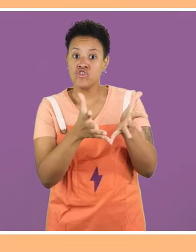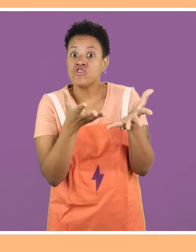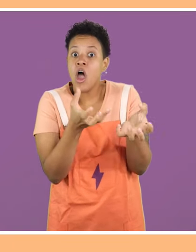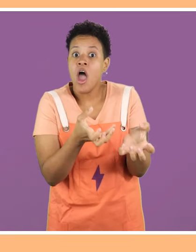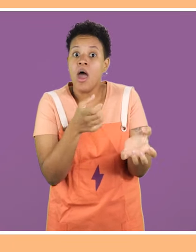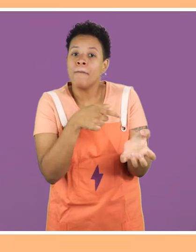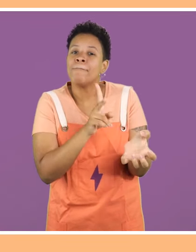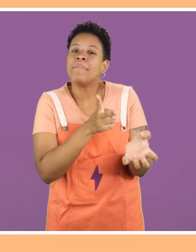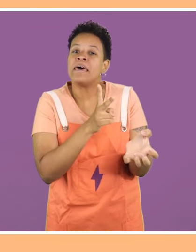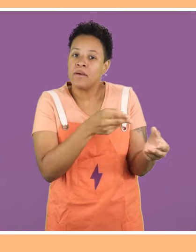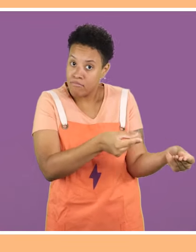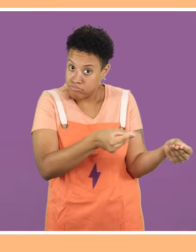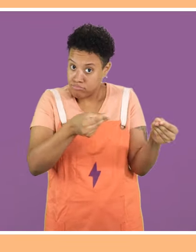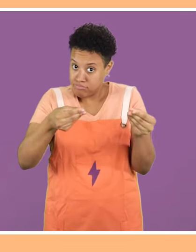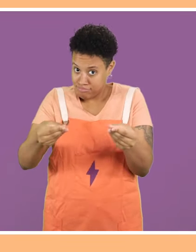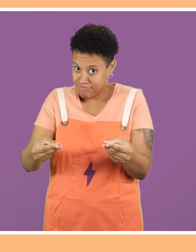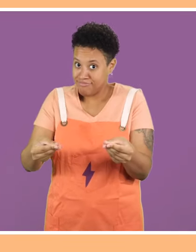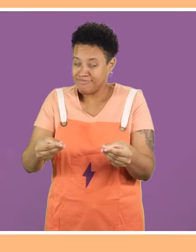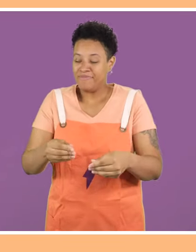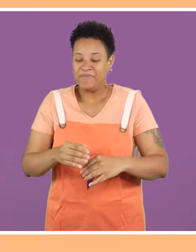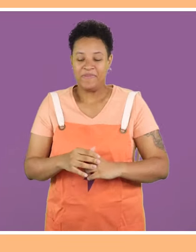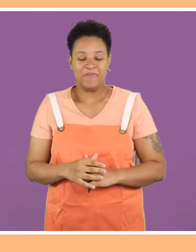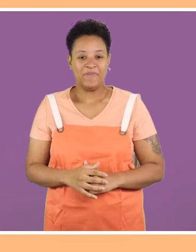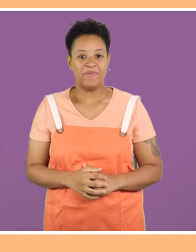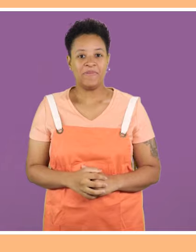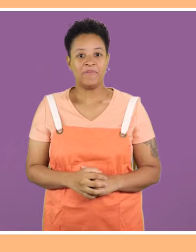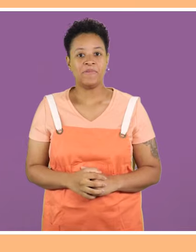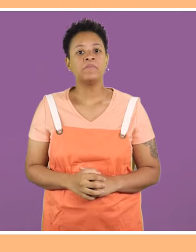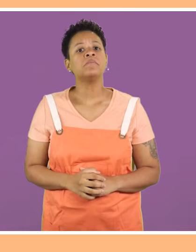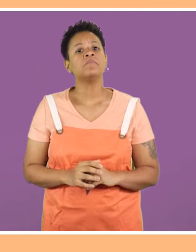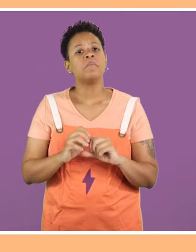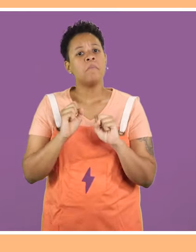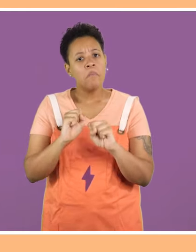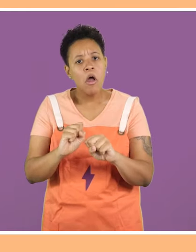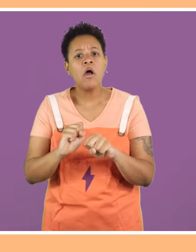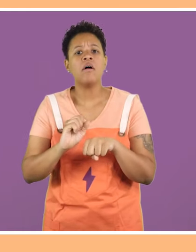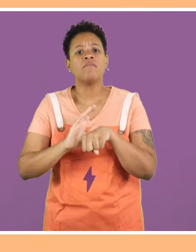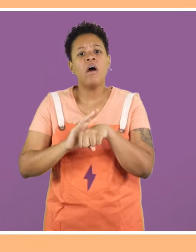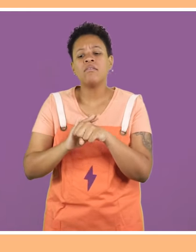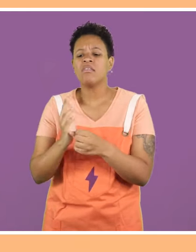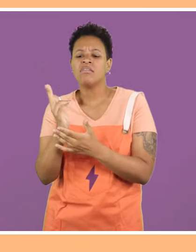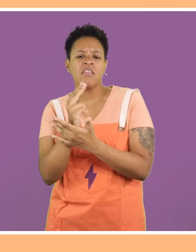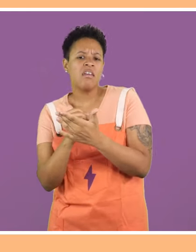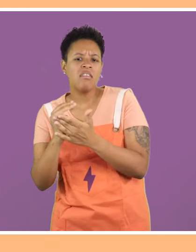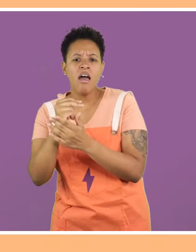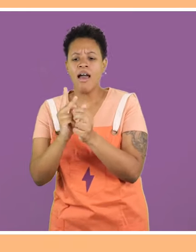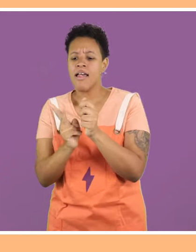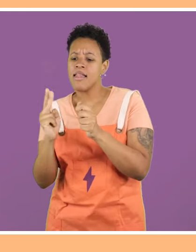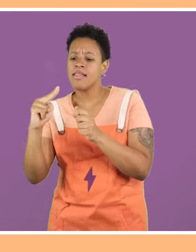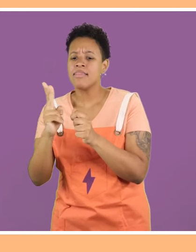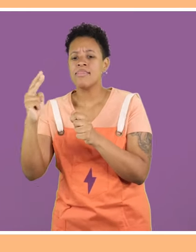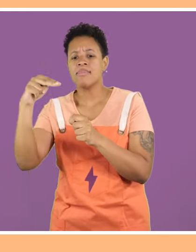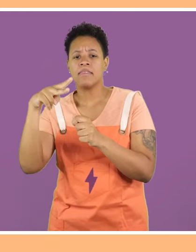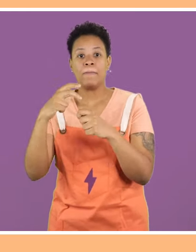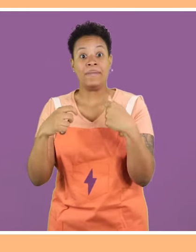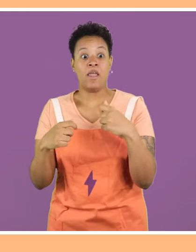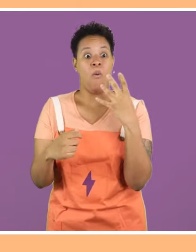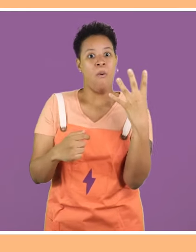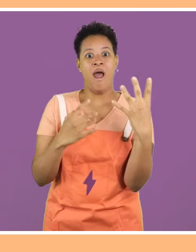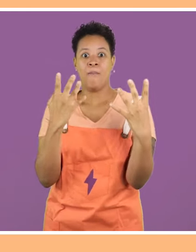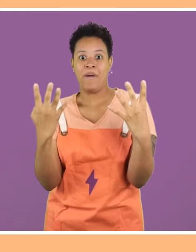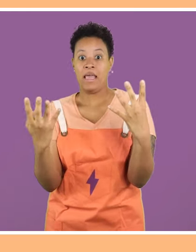Corte os moldes e faça os desenhos no papel. São 4 de cada. Cuidado! Peça ajuda a um adulto.